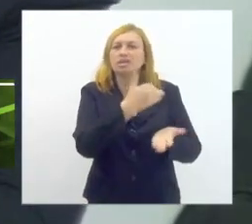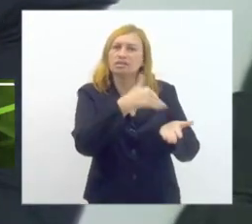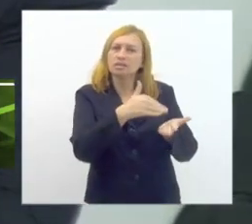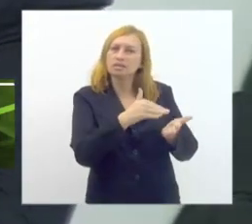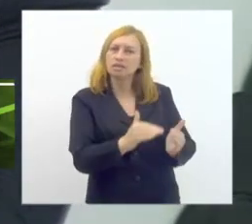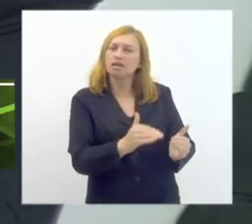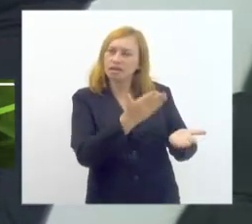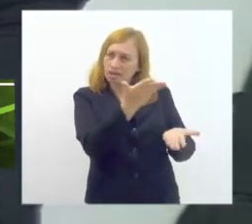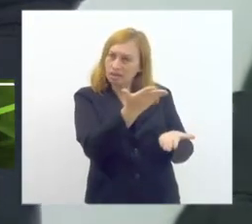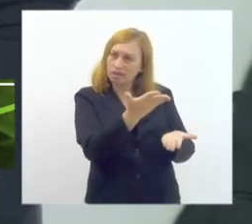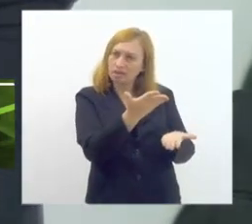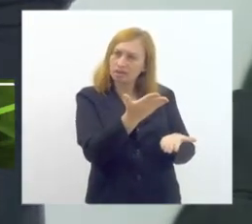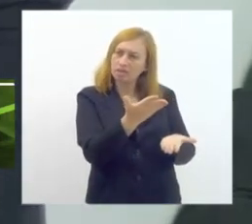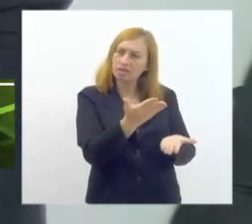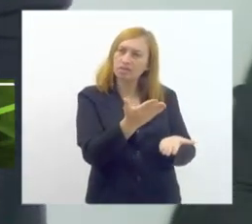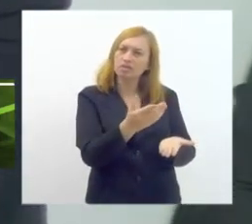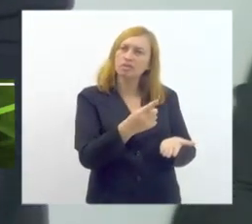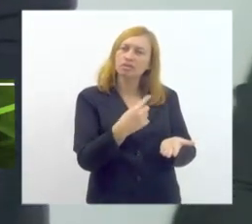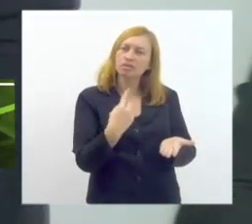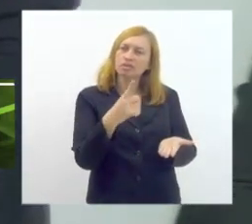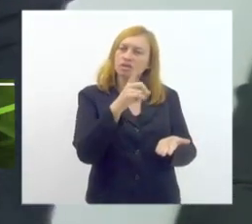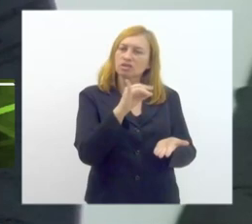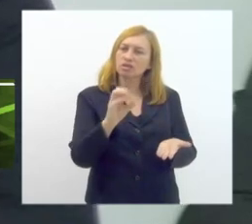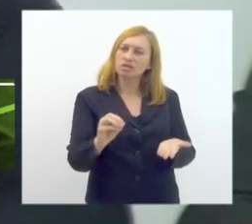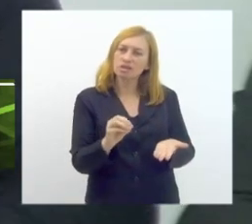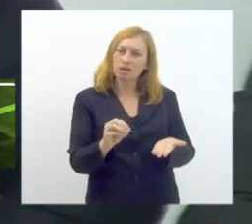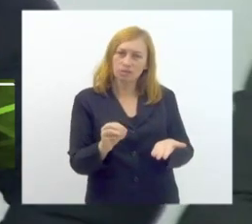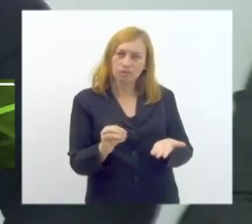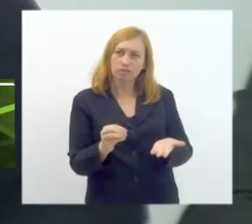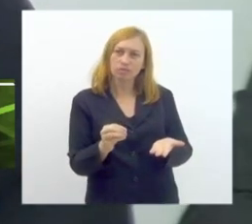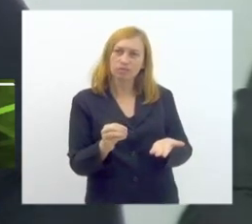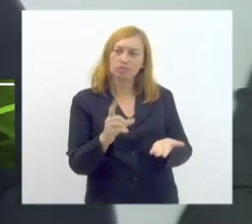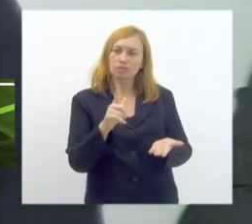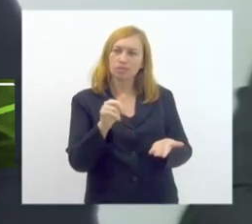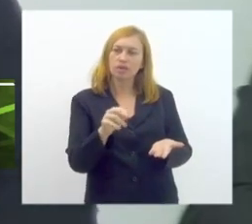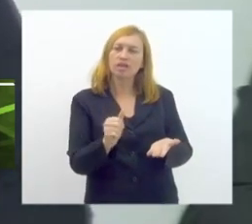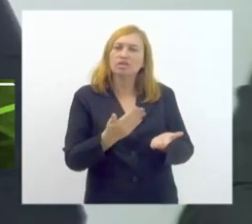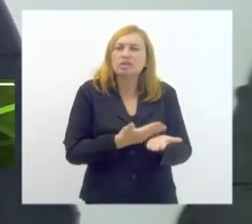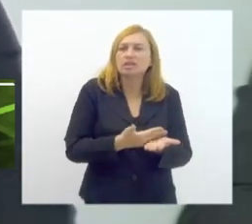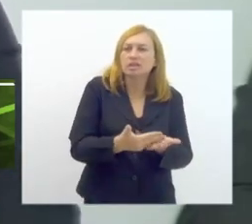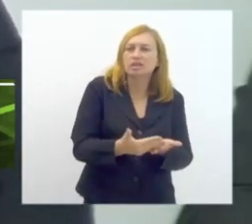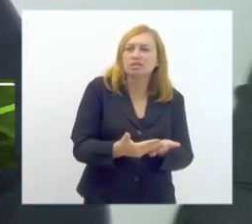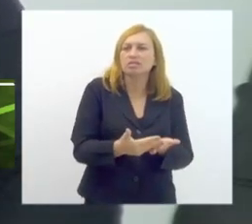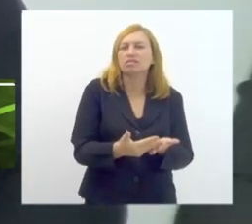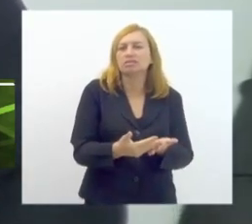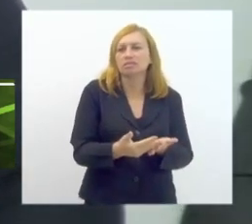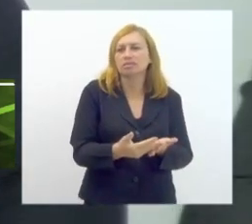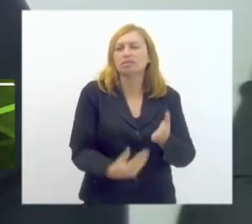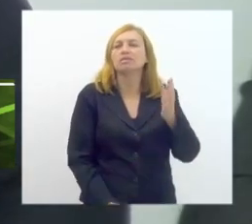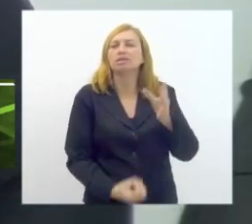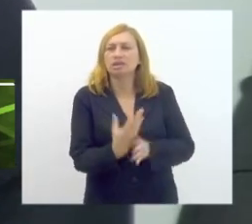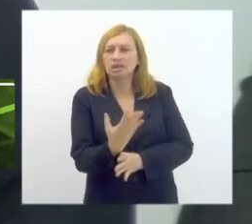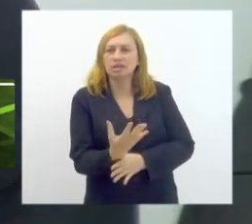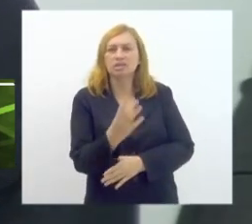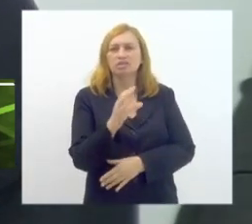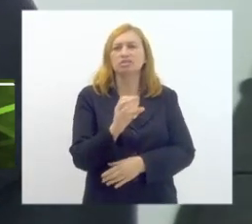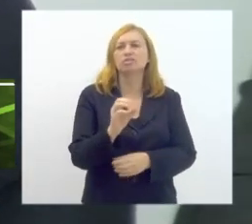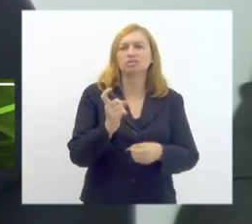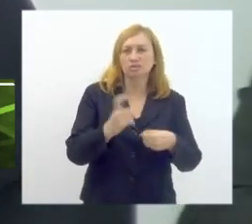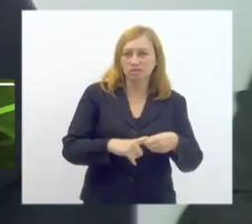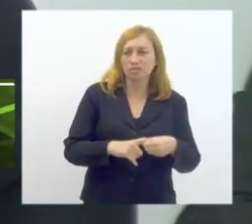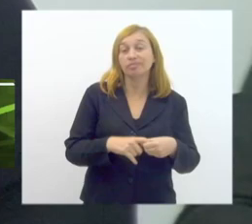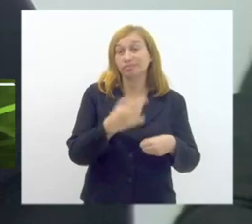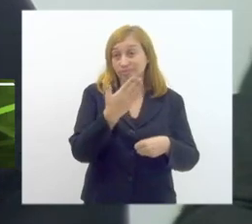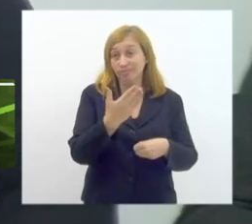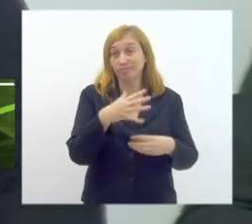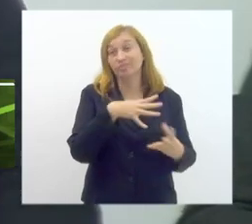executiva, que eu chamo carinhosamente o nosso dinossauro, Ana, que está aqui, que está desde o início, desde a fundação do consórcio, né? Está desde a